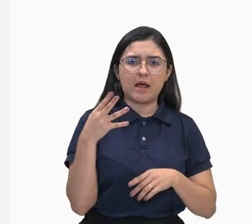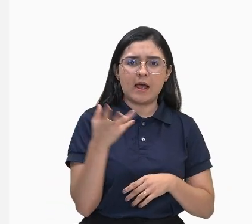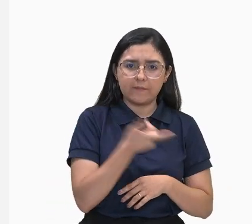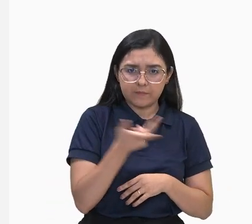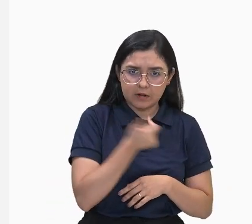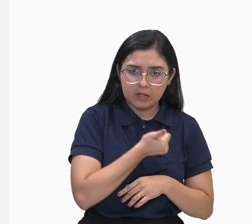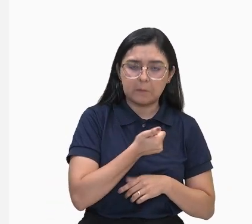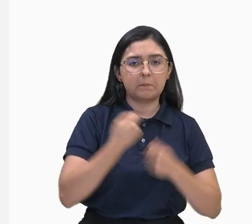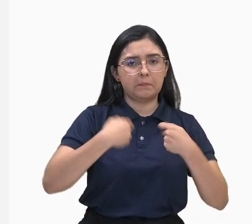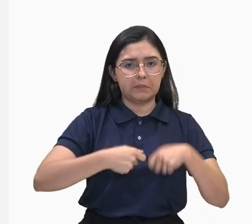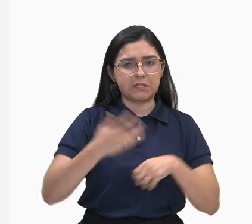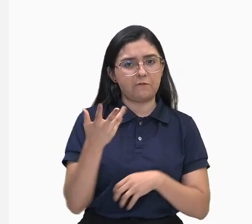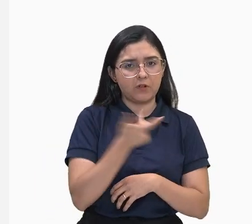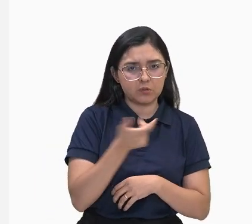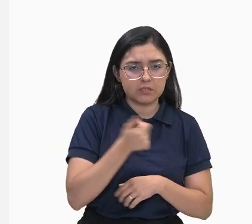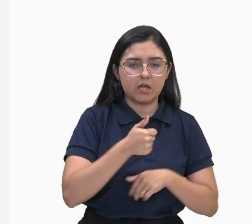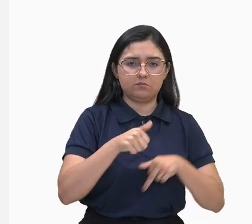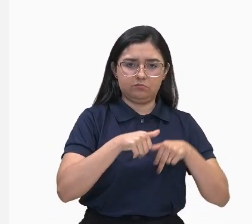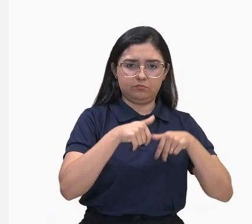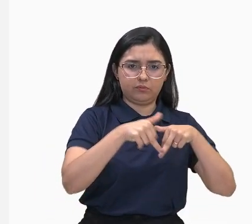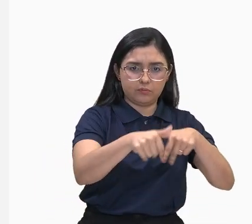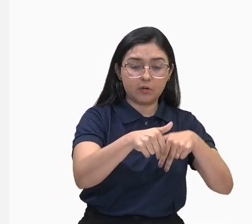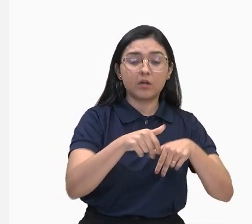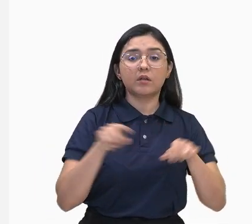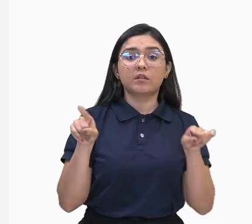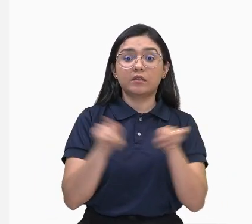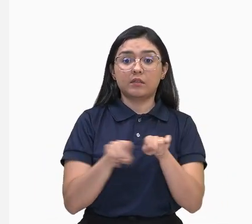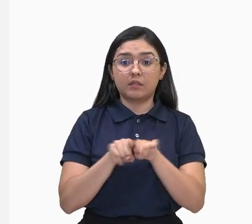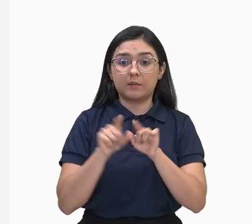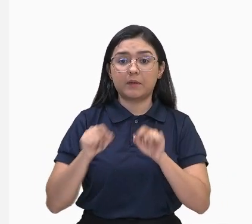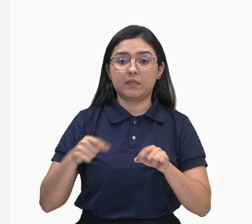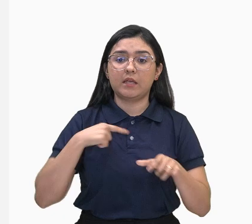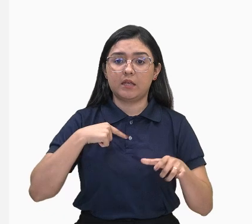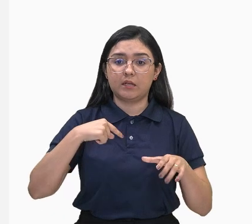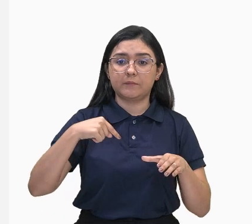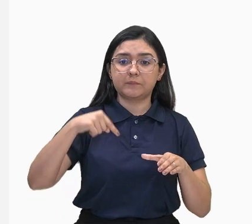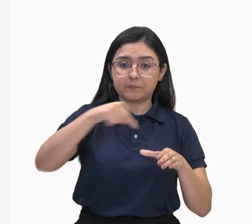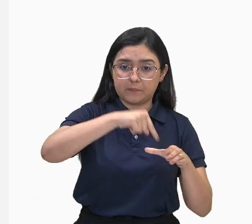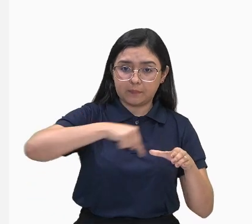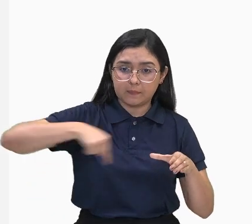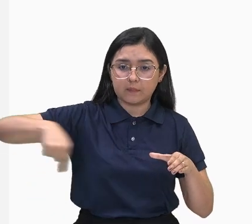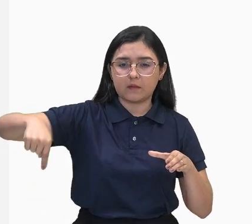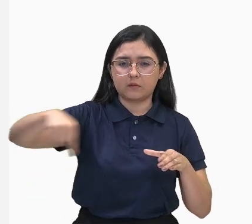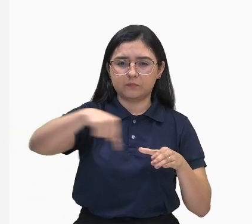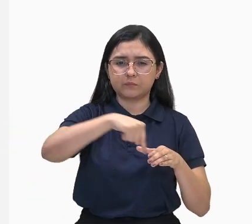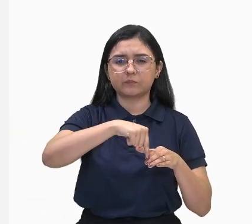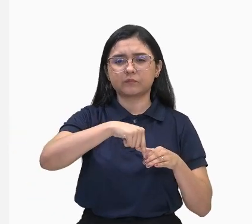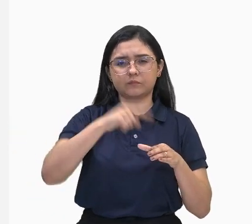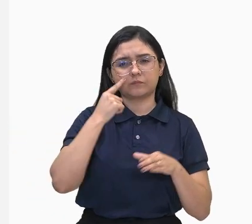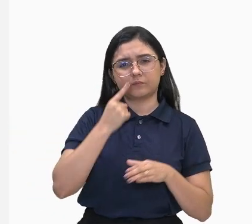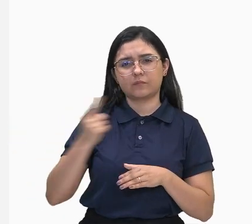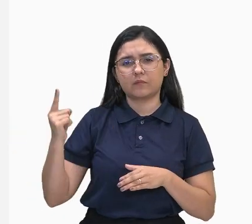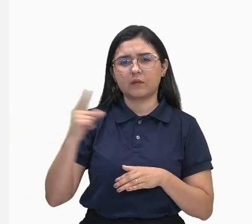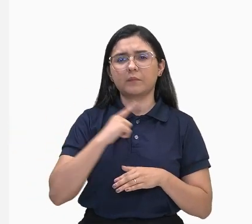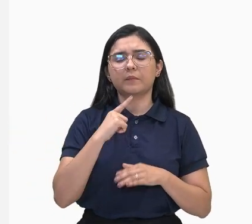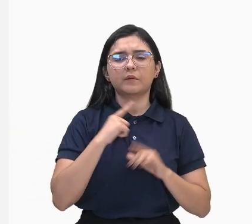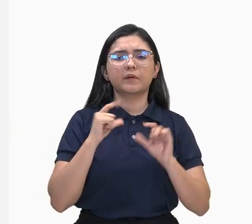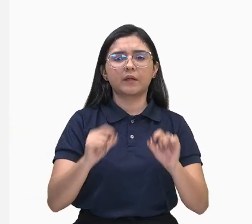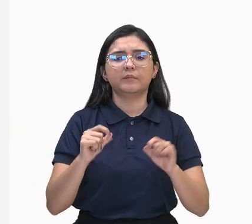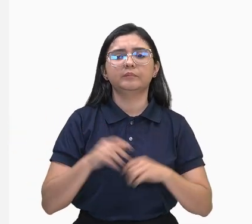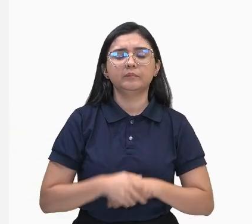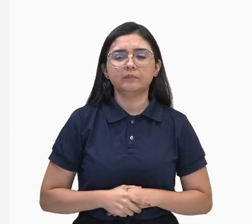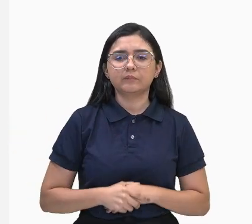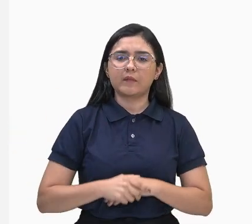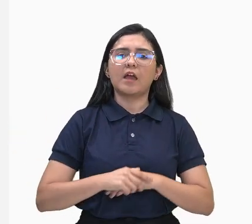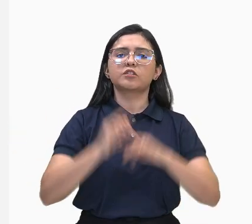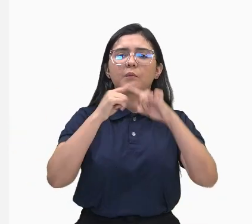que exigem velocidade pura. Vamos ter essa área oval aí, grandona, né, das pistas para realizar